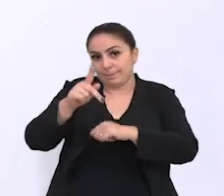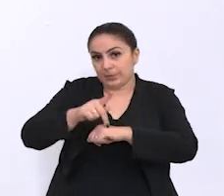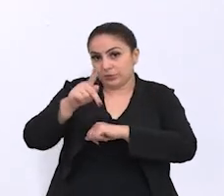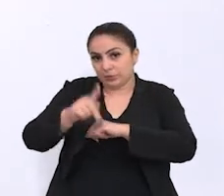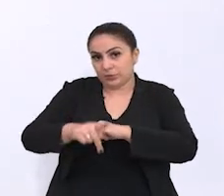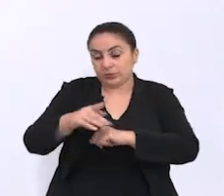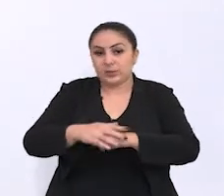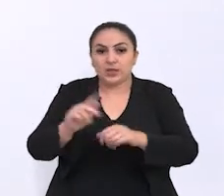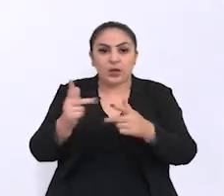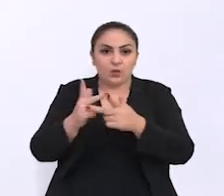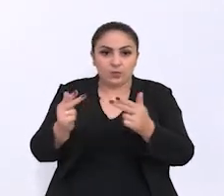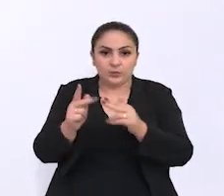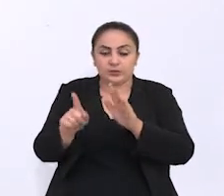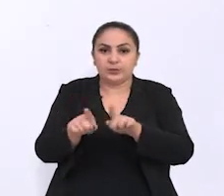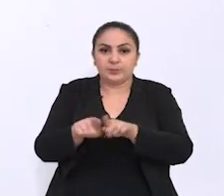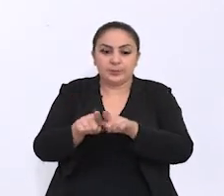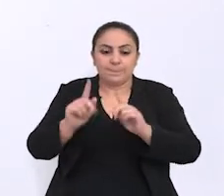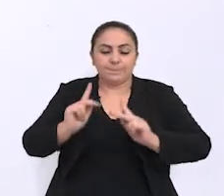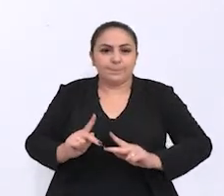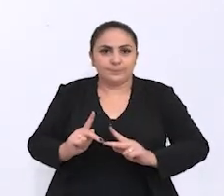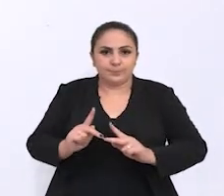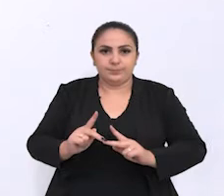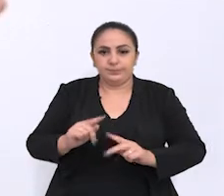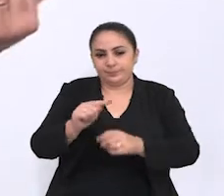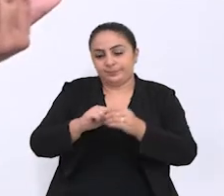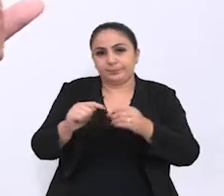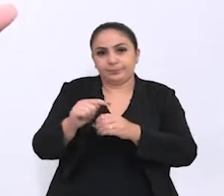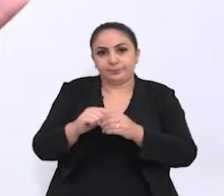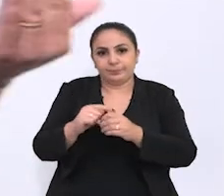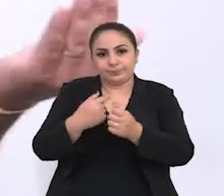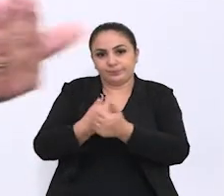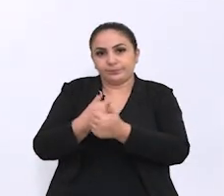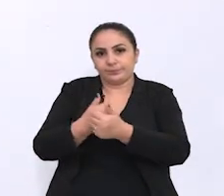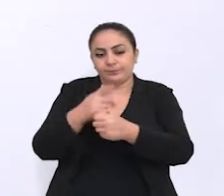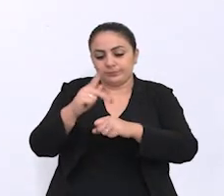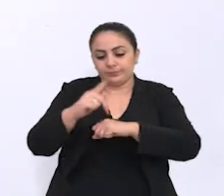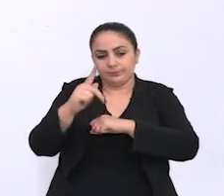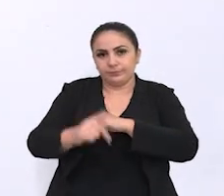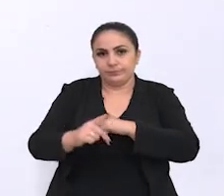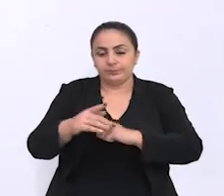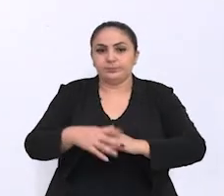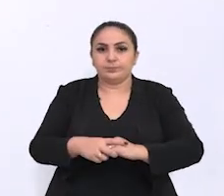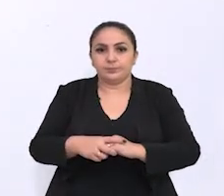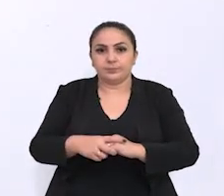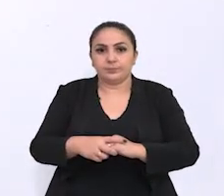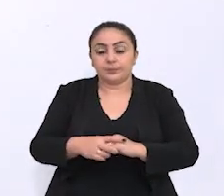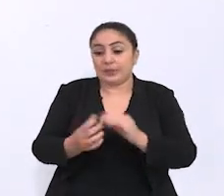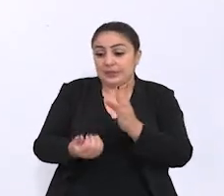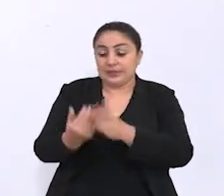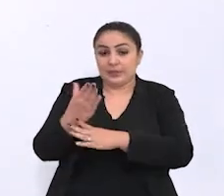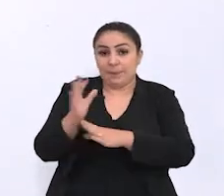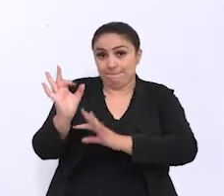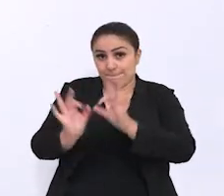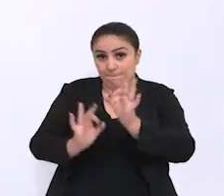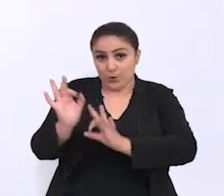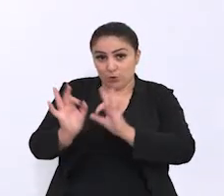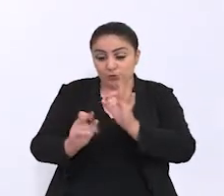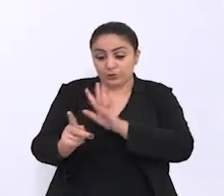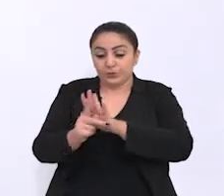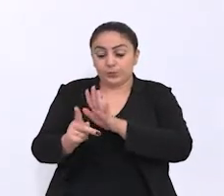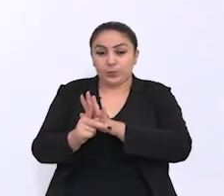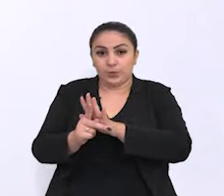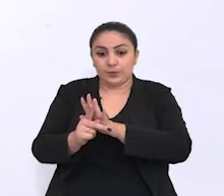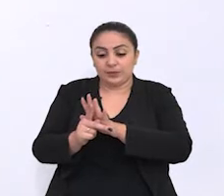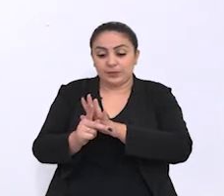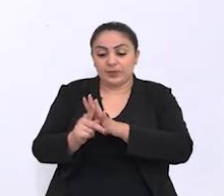sociedade passofundense e algumas pessoas de cidades em volta da cidade de Passo Fundo, criamos um projeto